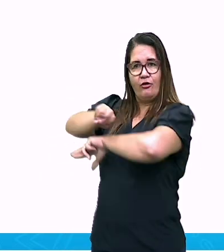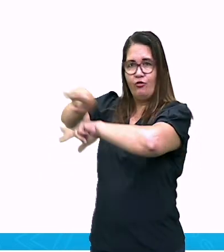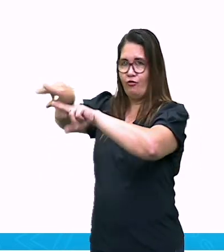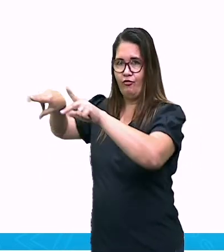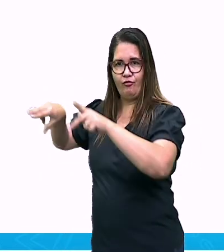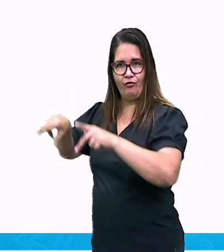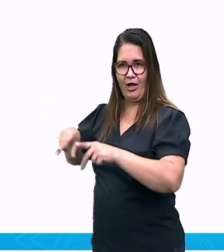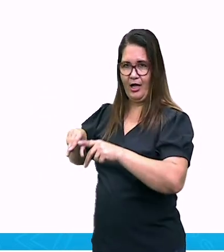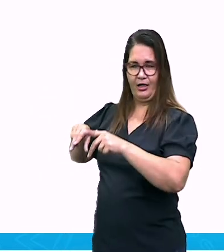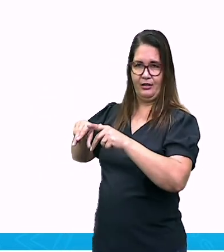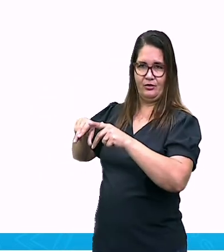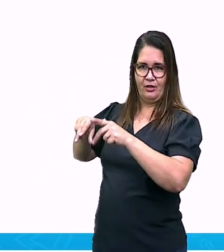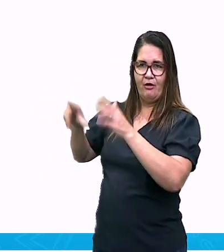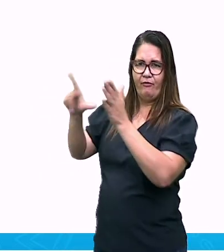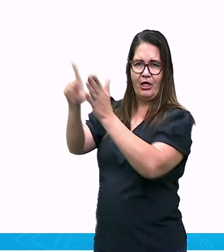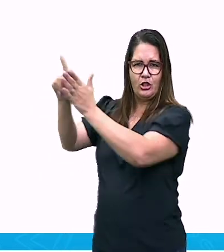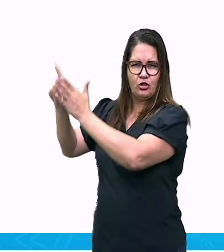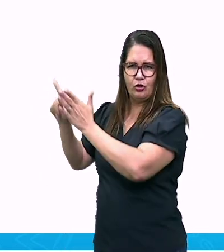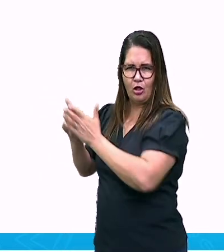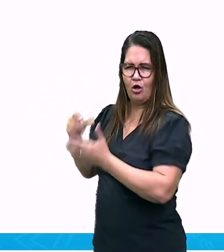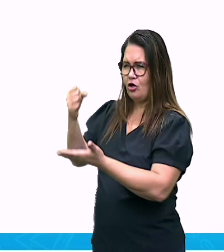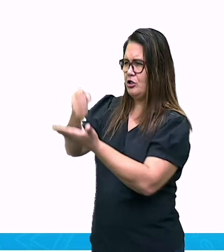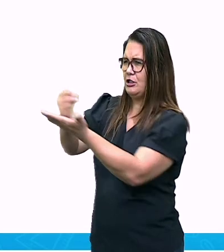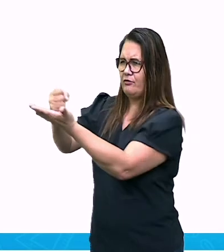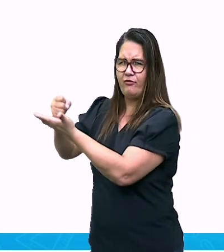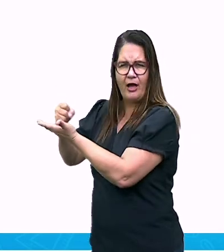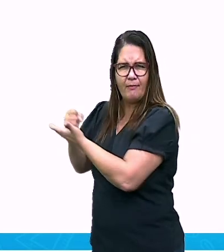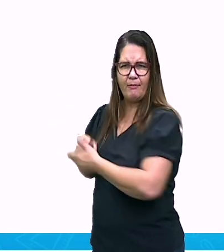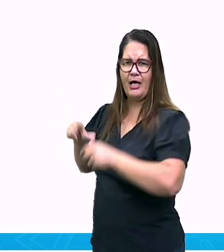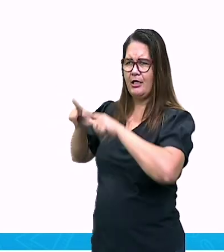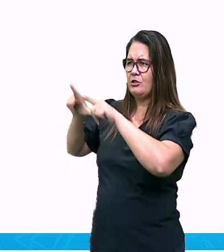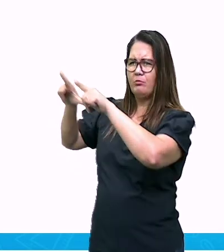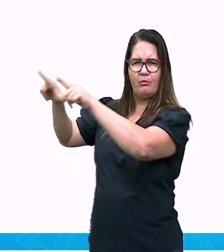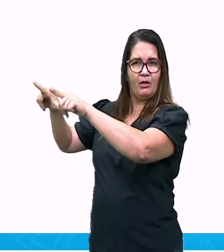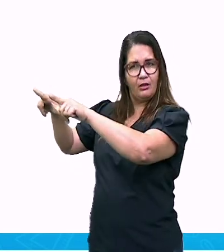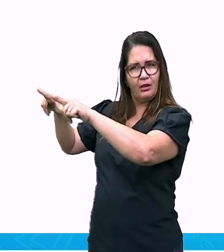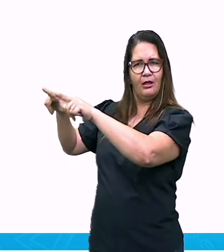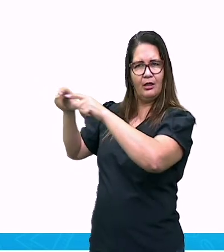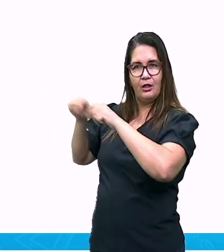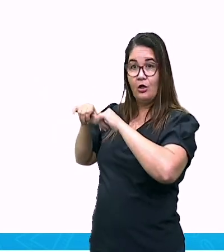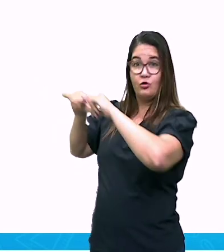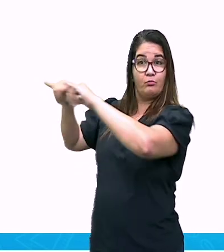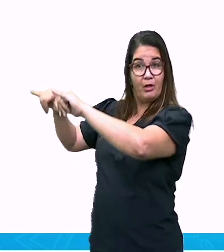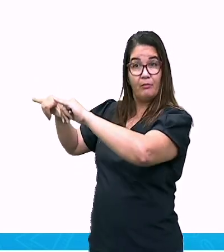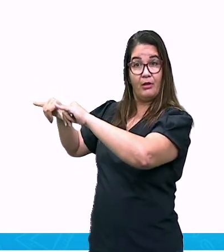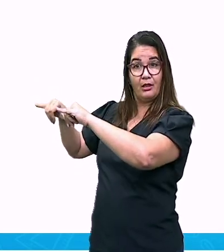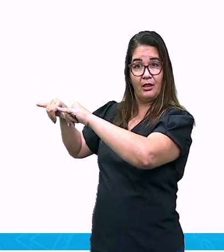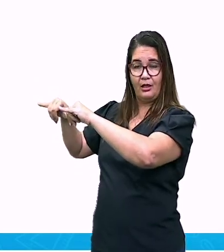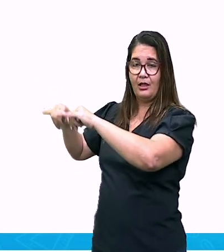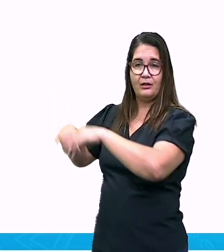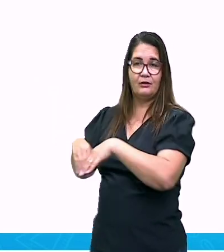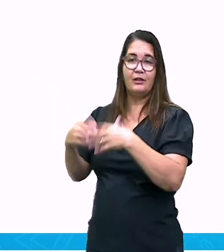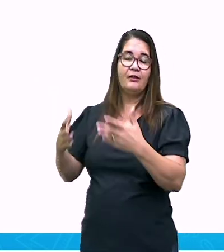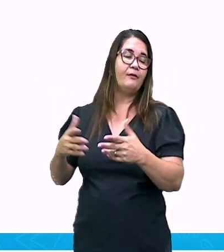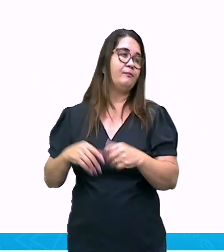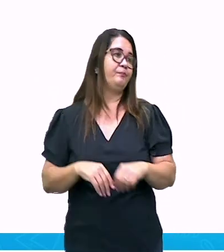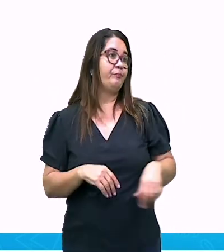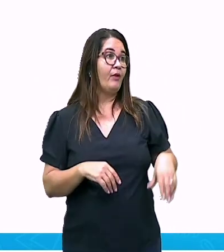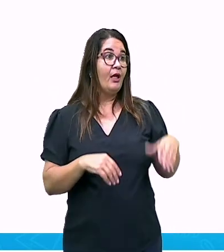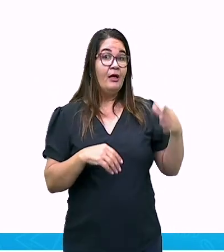destaque para o espaço rural. Nós temos aqui destaque para as atividades como